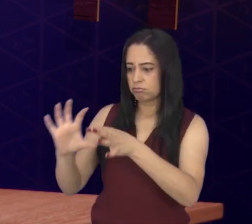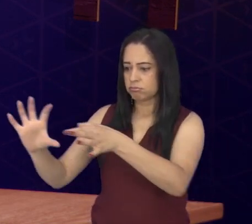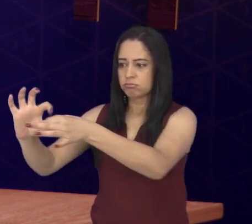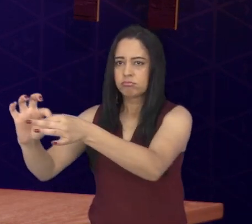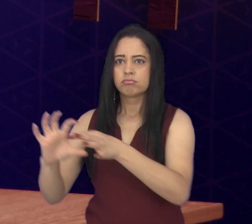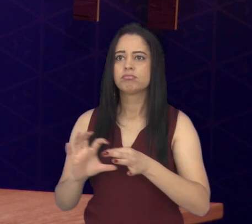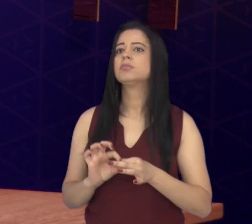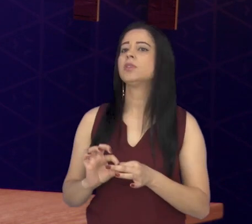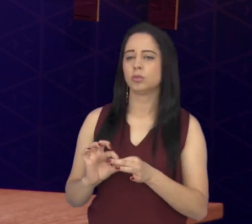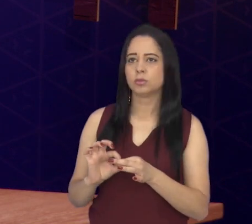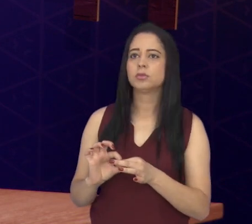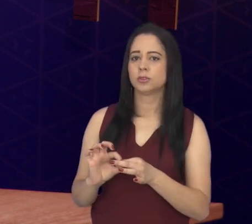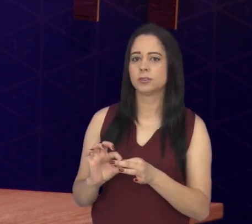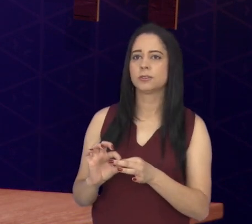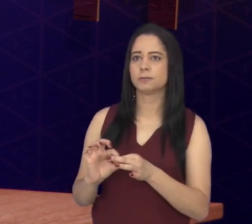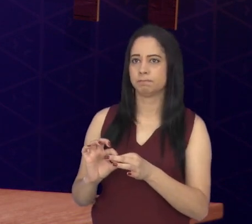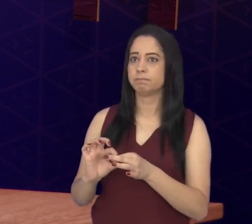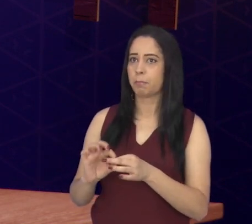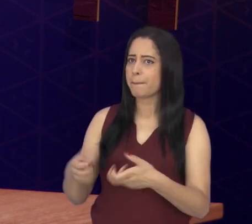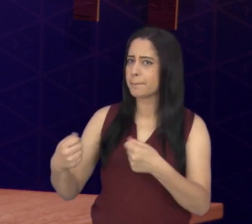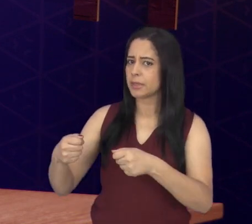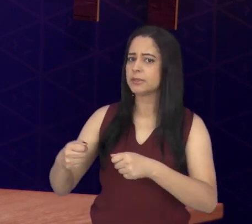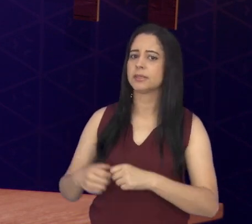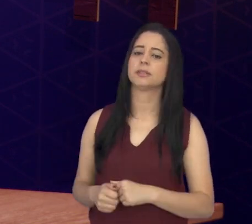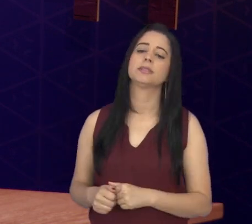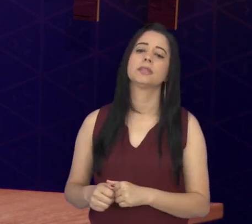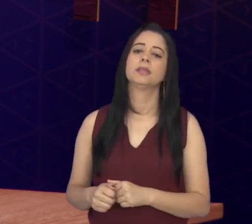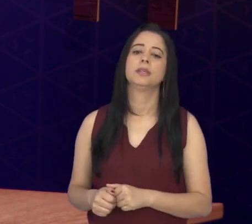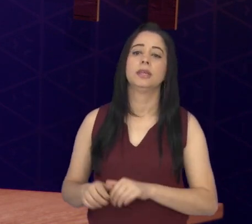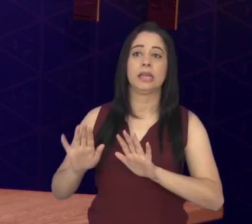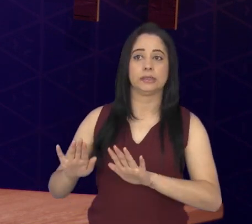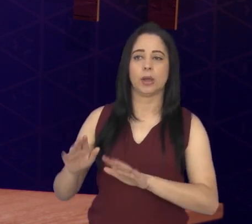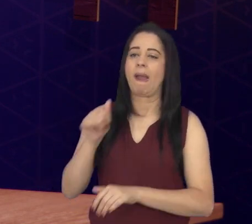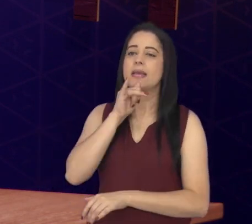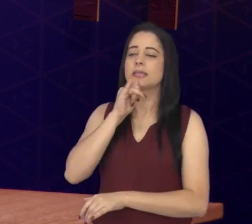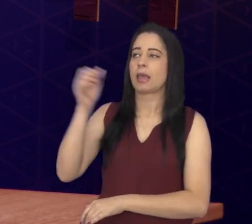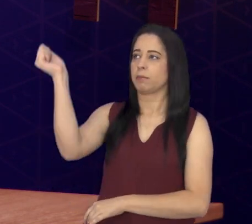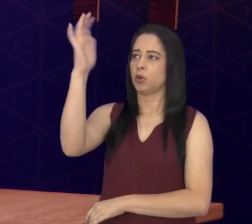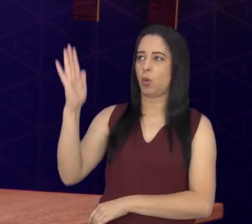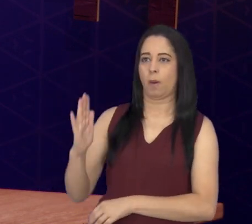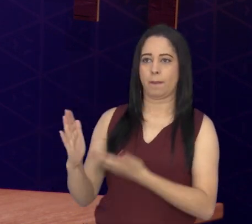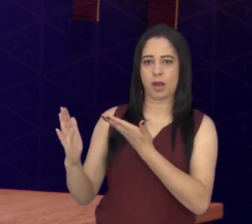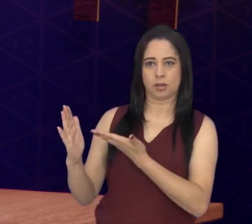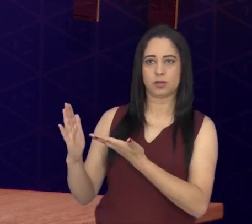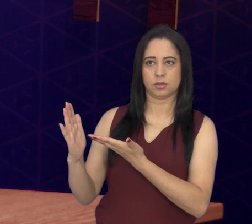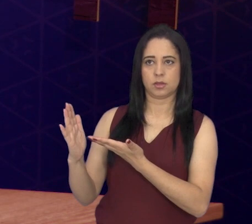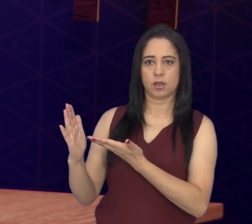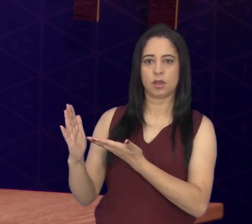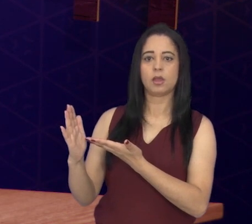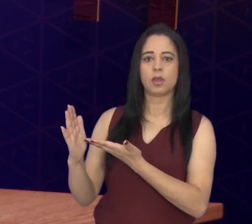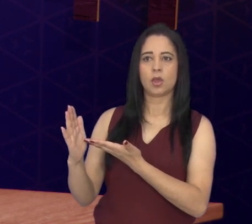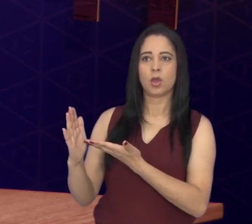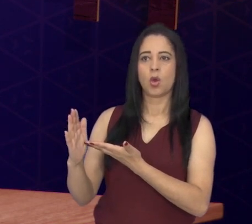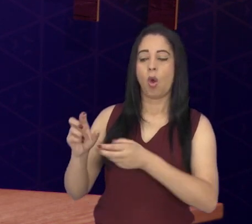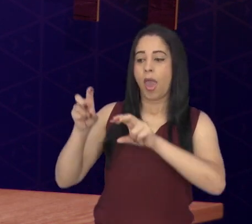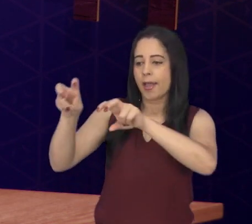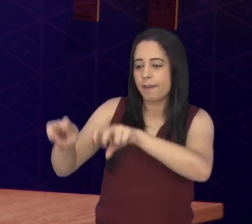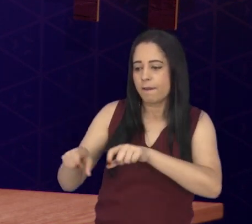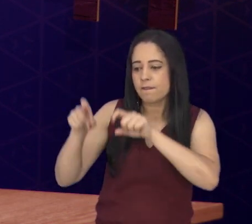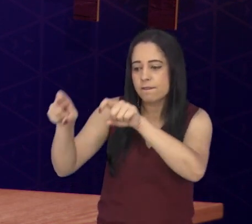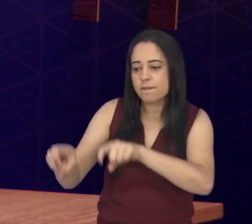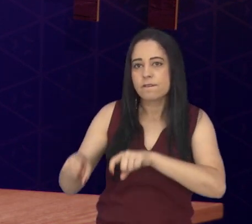ela depende muito da relação que ele tem com outros países, né? Então, o Brasil, por exemplo, é um grande produtor